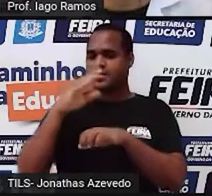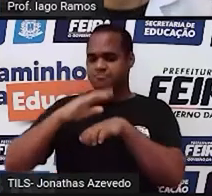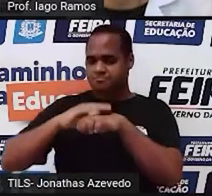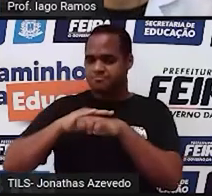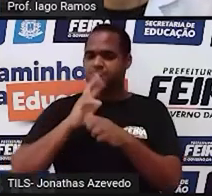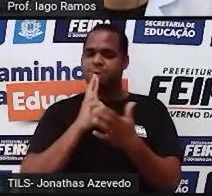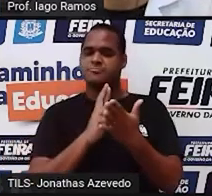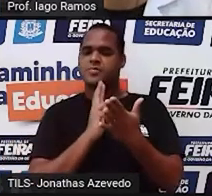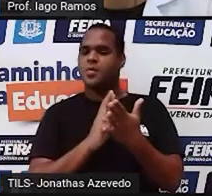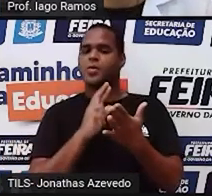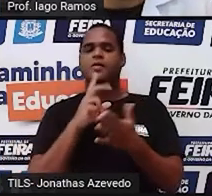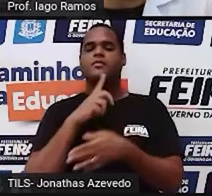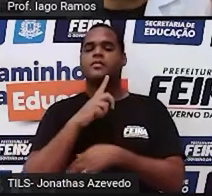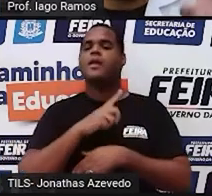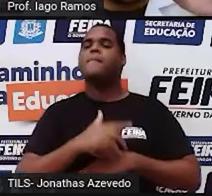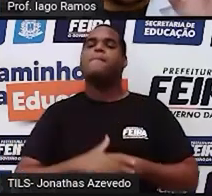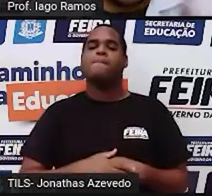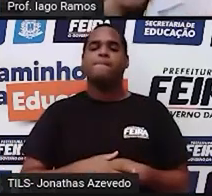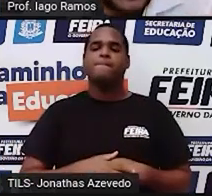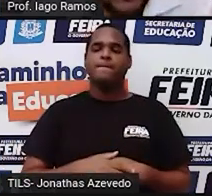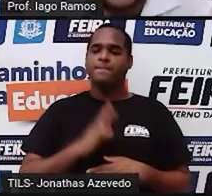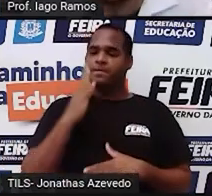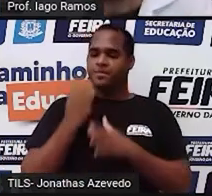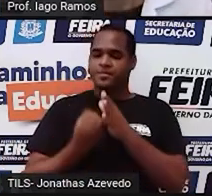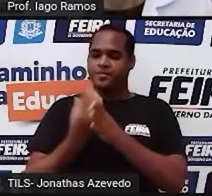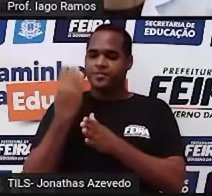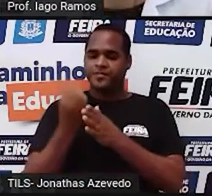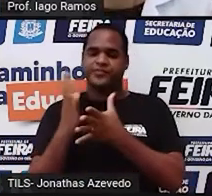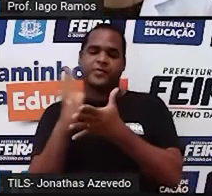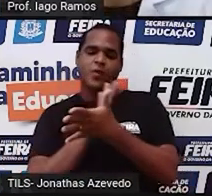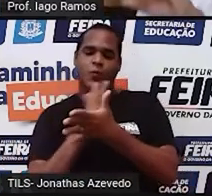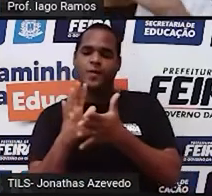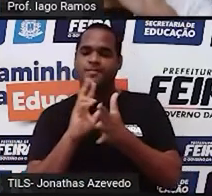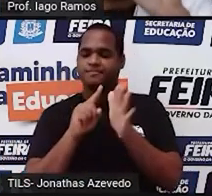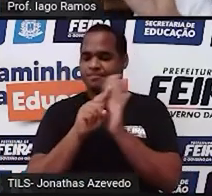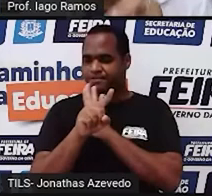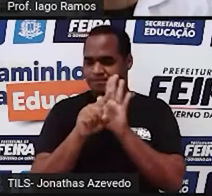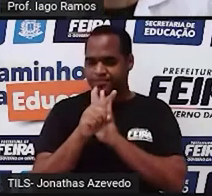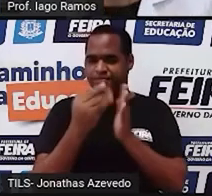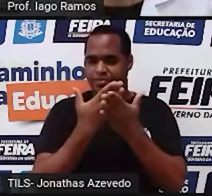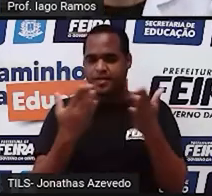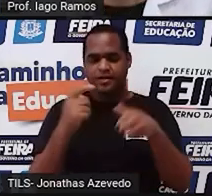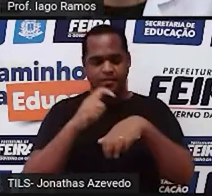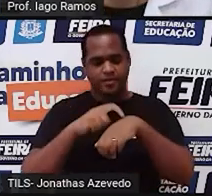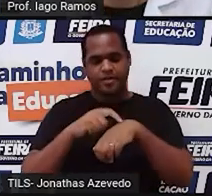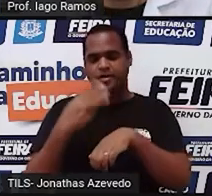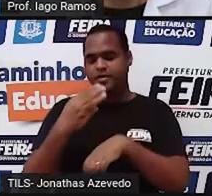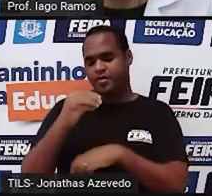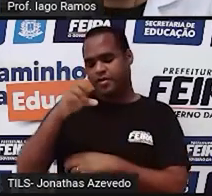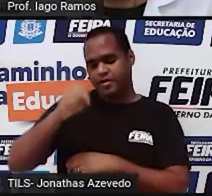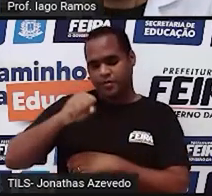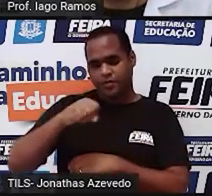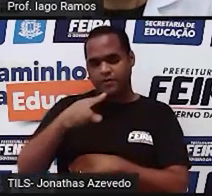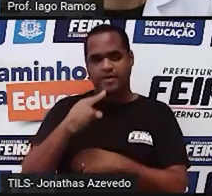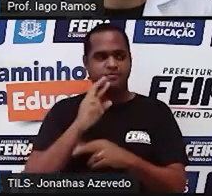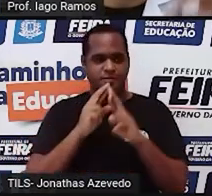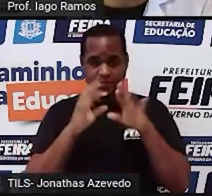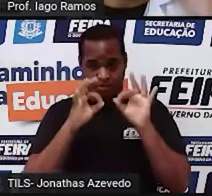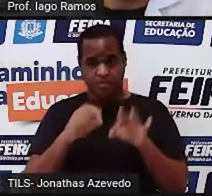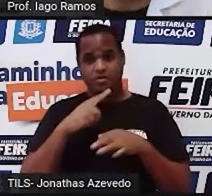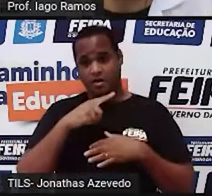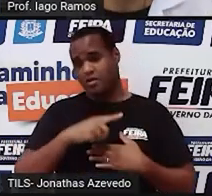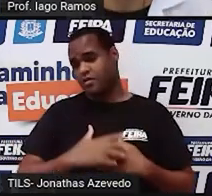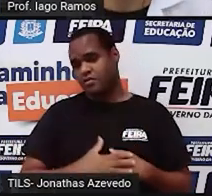você anotar respostas vai aparecer aí algumas perguntinhas tempinho de 30 segundos para você responder